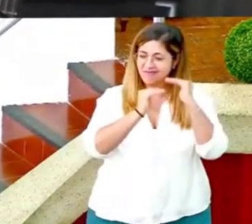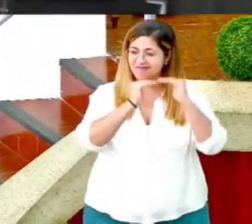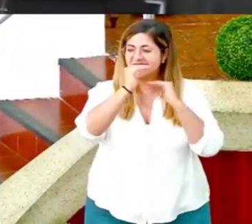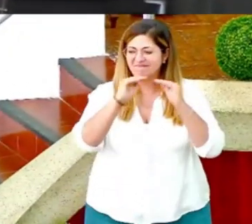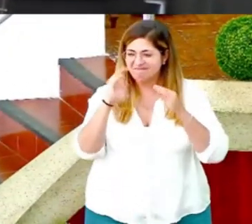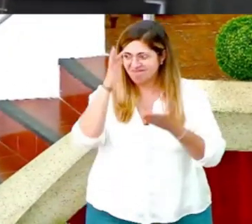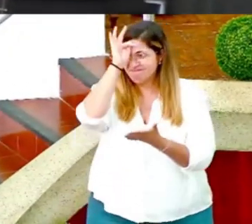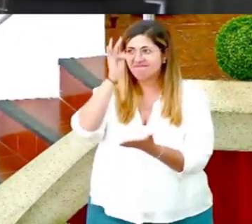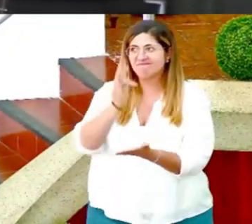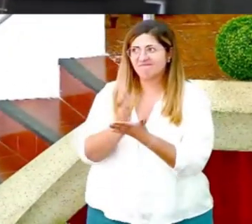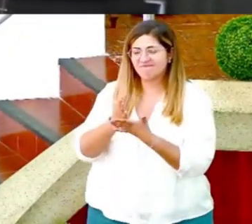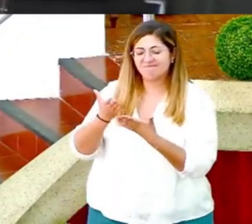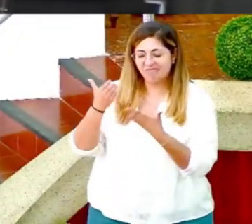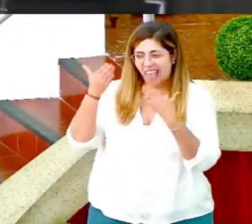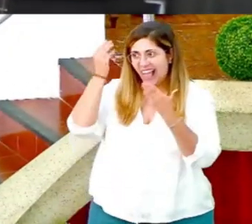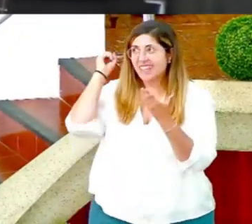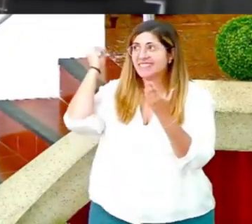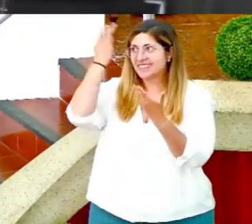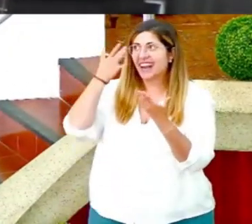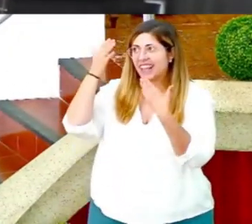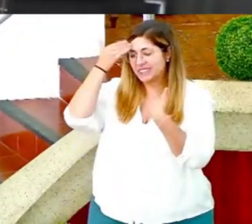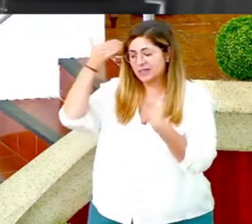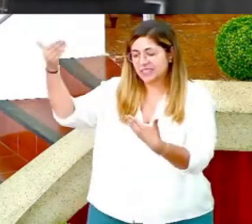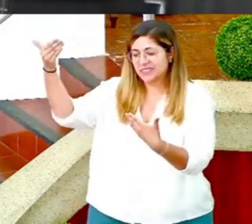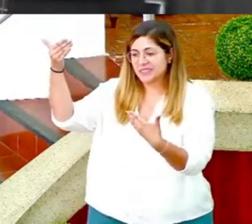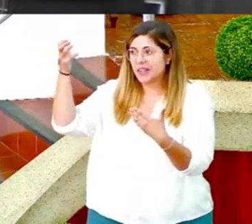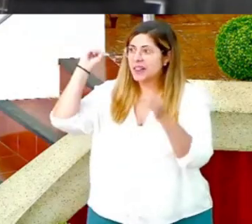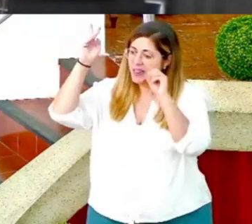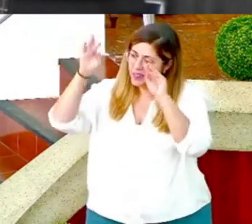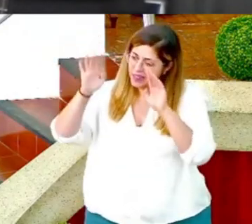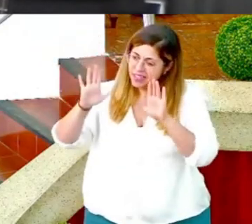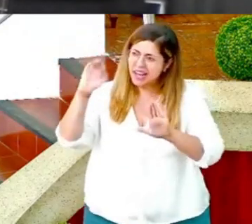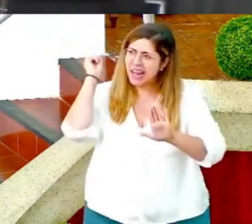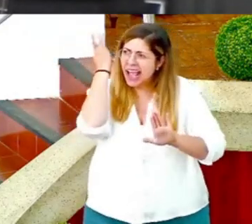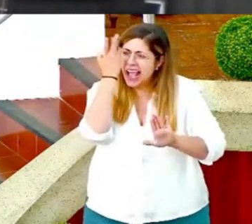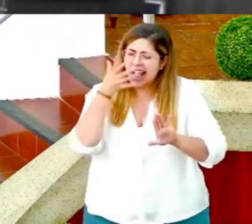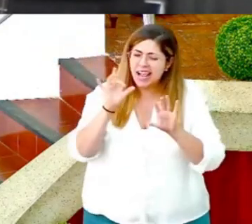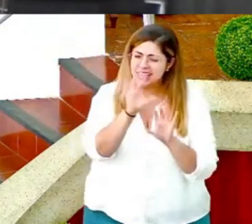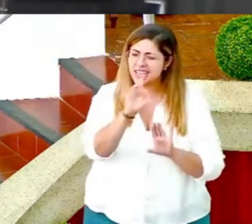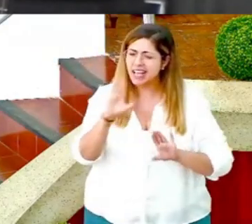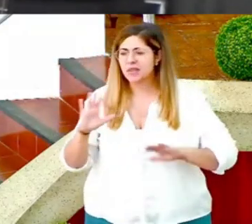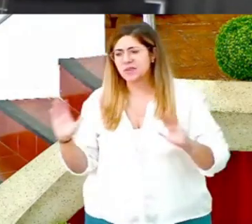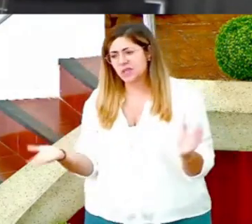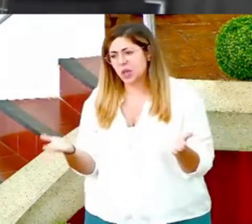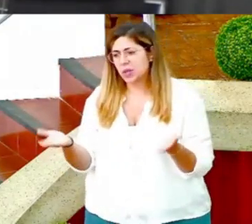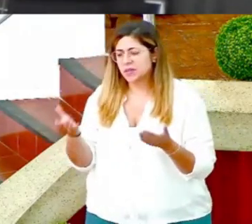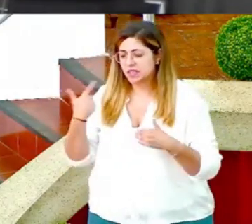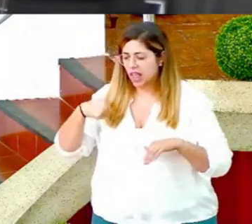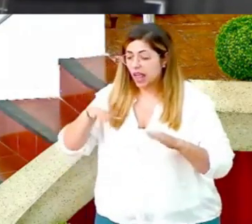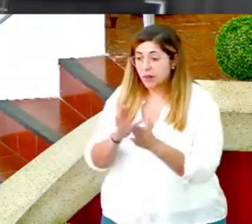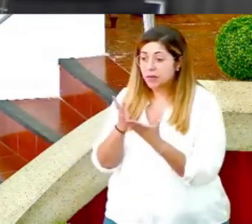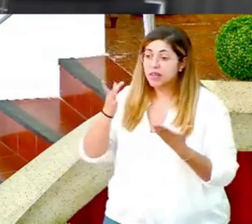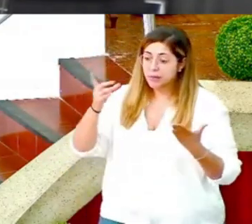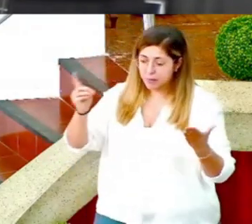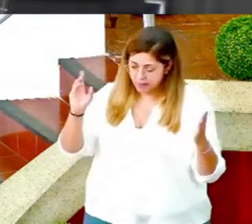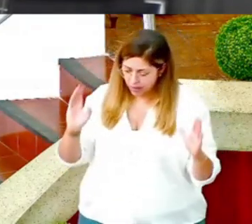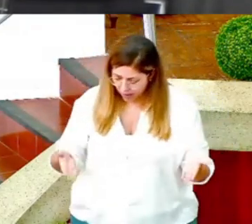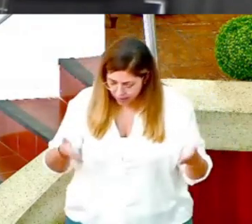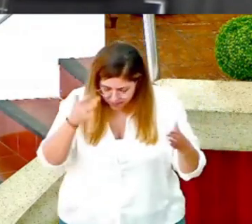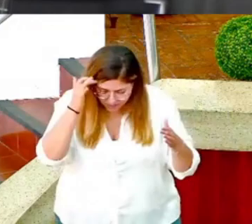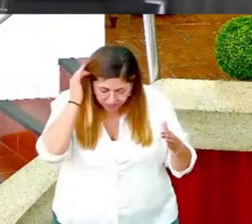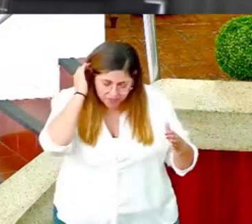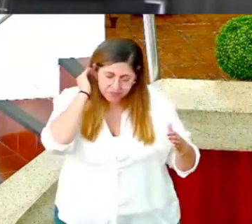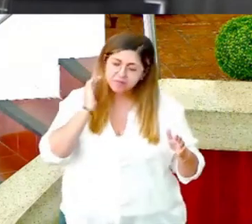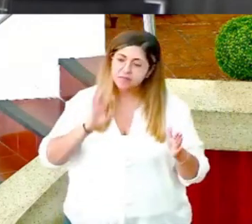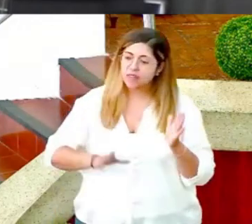Josias, né? Meus irmãos, a graça e a paz do Senhor Jesus Cristo seja com cada um. Eu convido os irmãos para que abramos as Escrituras no segundo livro